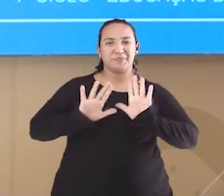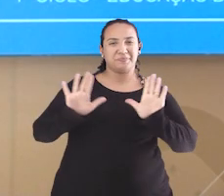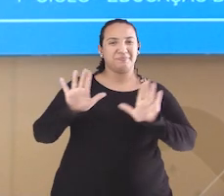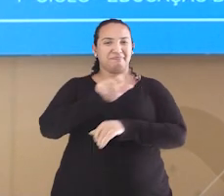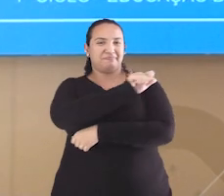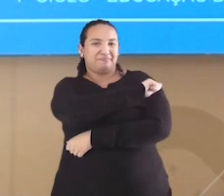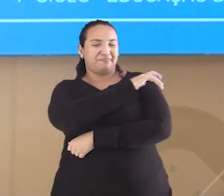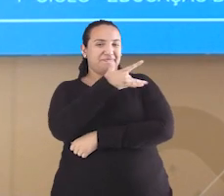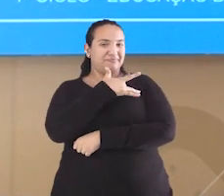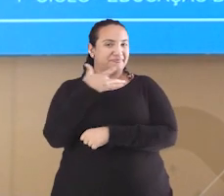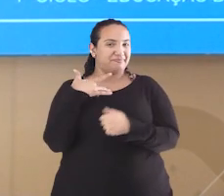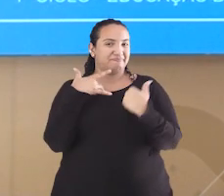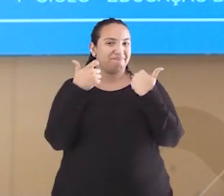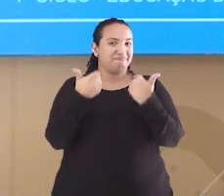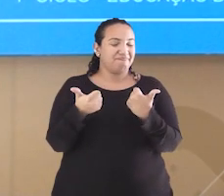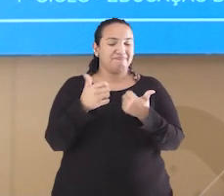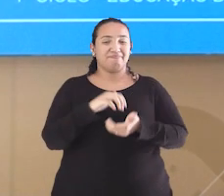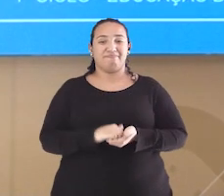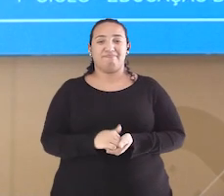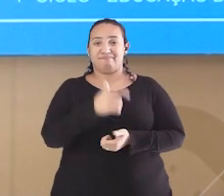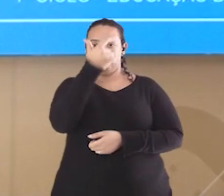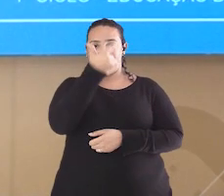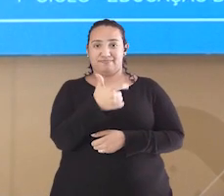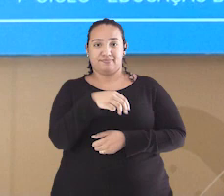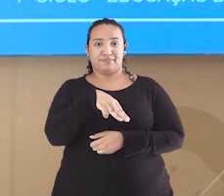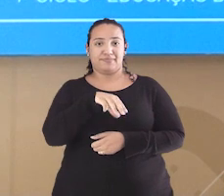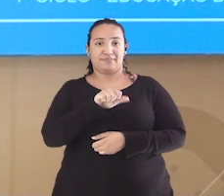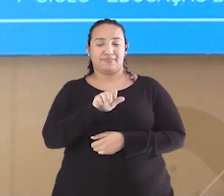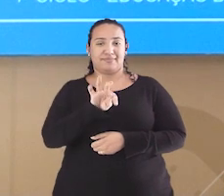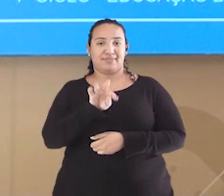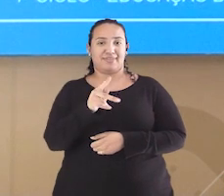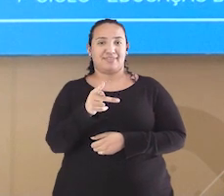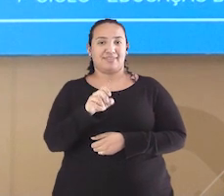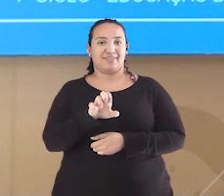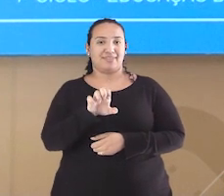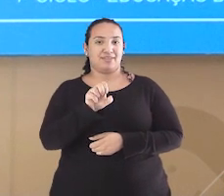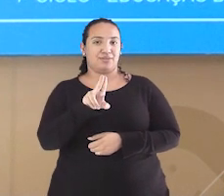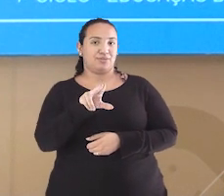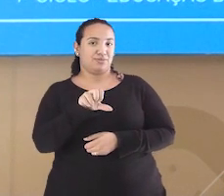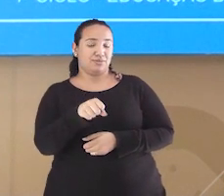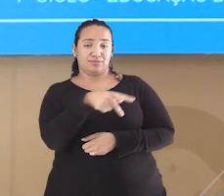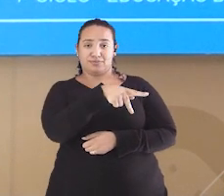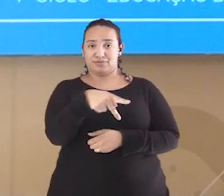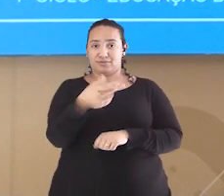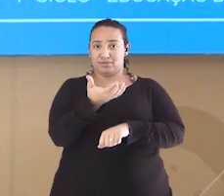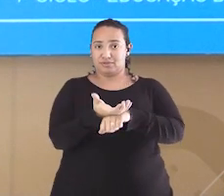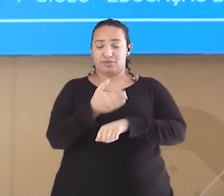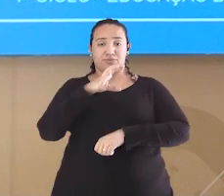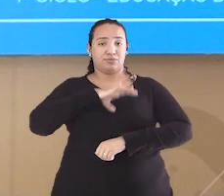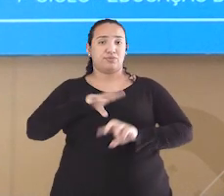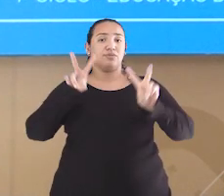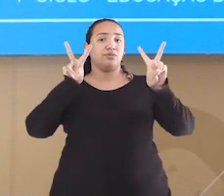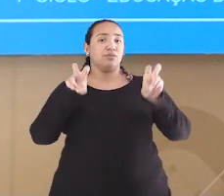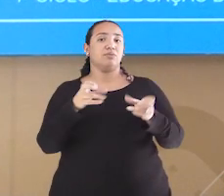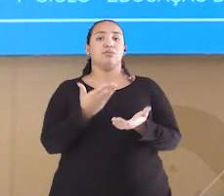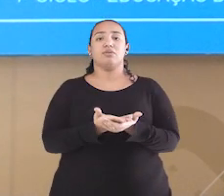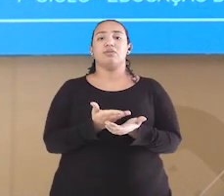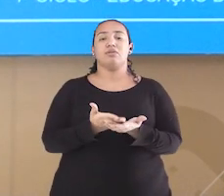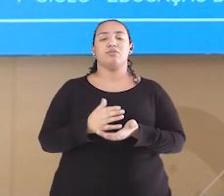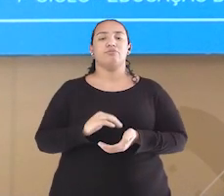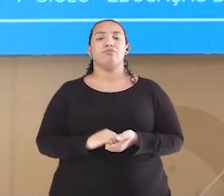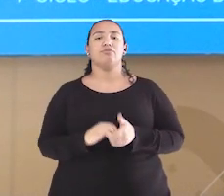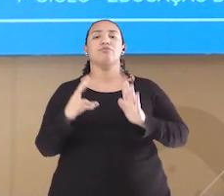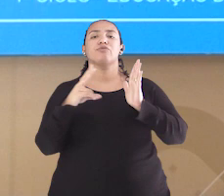Olá, estudantes! Tudo bem com vocês? Eu sou Matheus Lima, professor de língua portuguesa. O tema dessa aula é: com